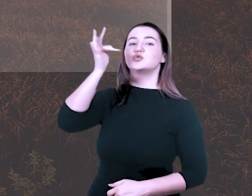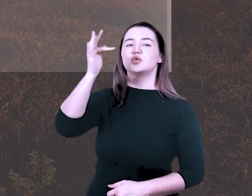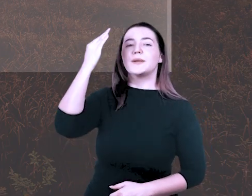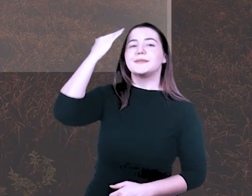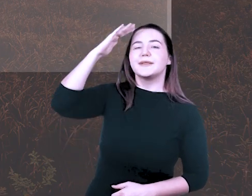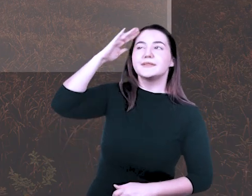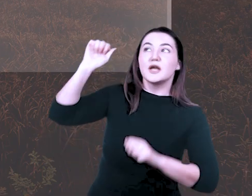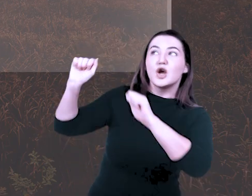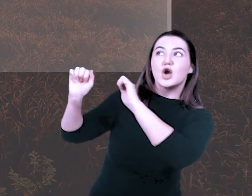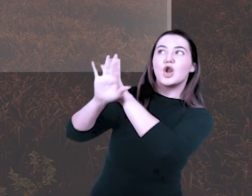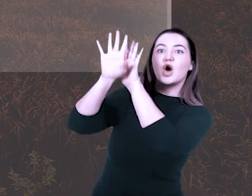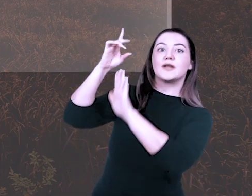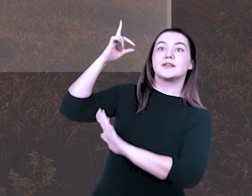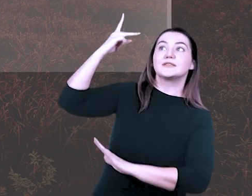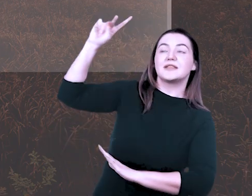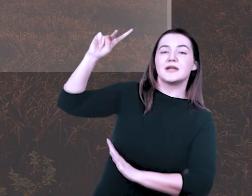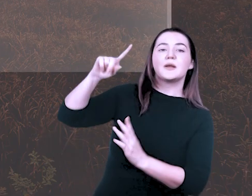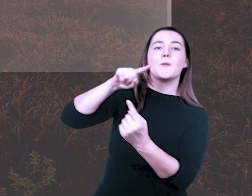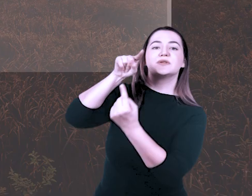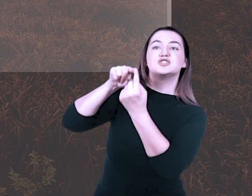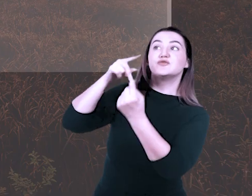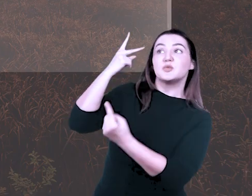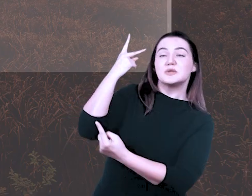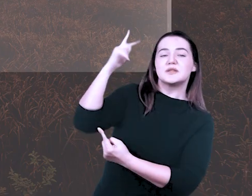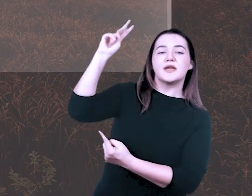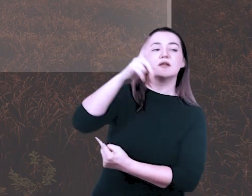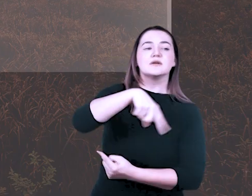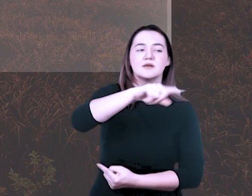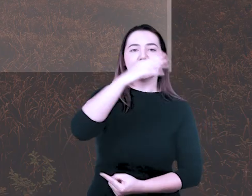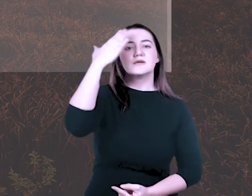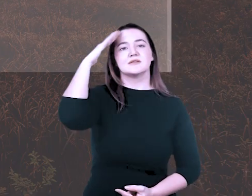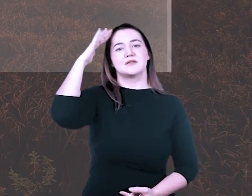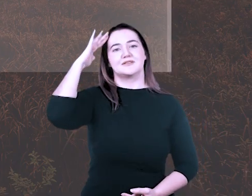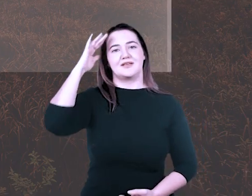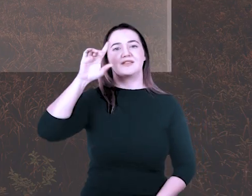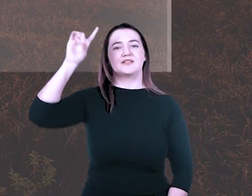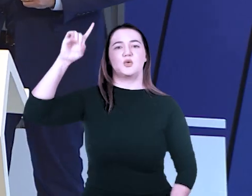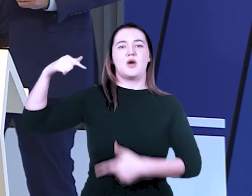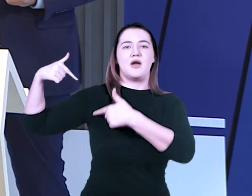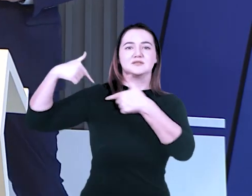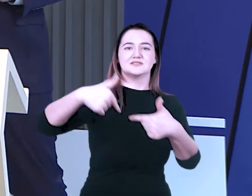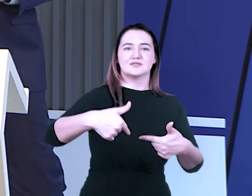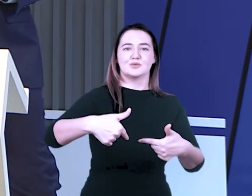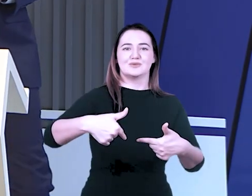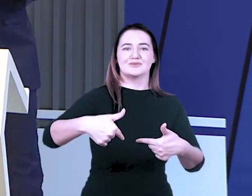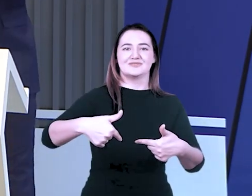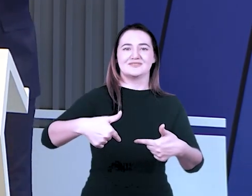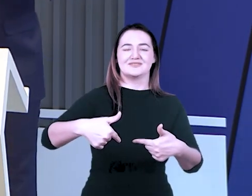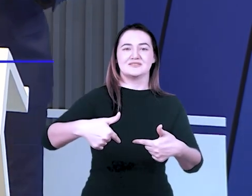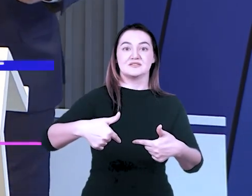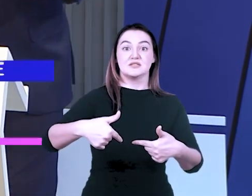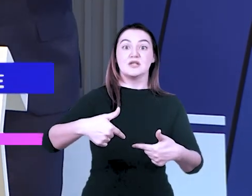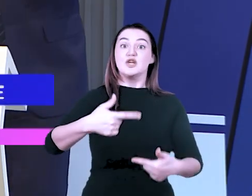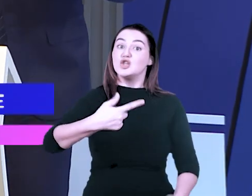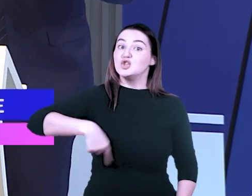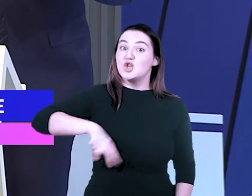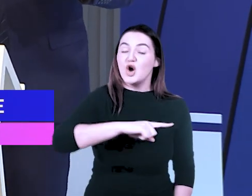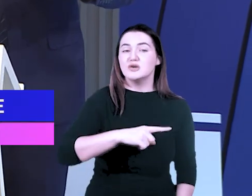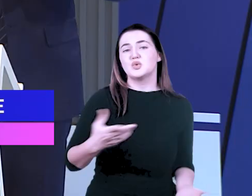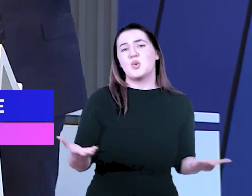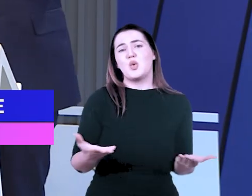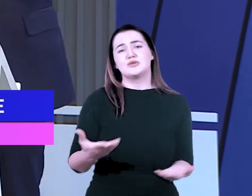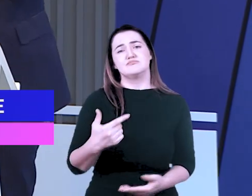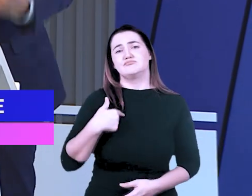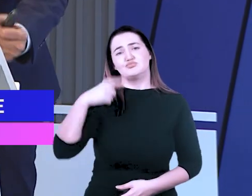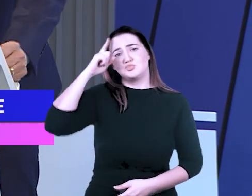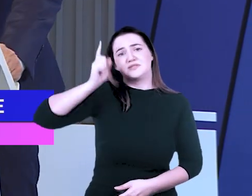discernir a glória do propósito que estão cumprindo. Em outras palavras, se nós soubéssemos